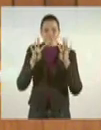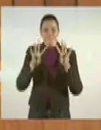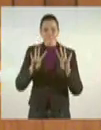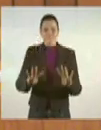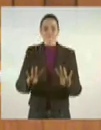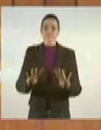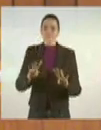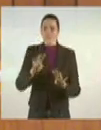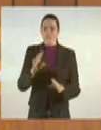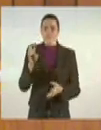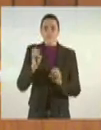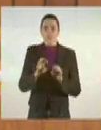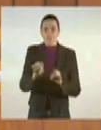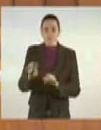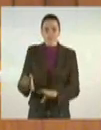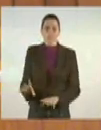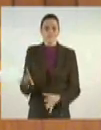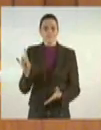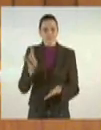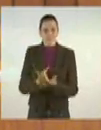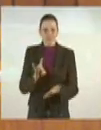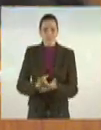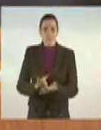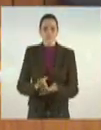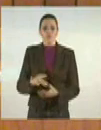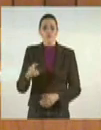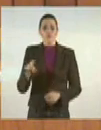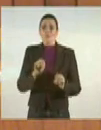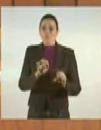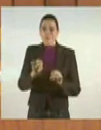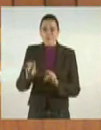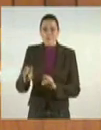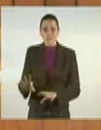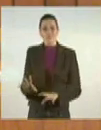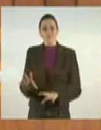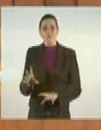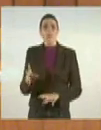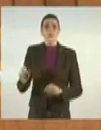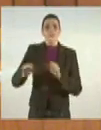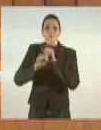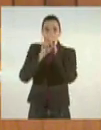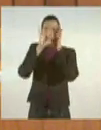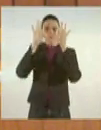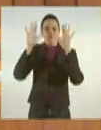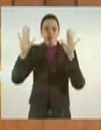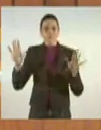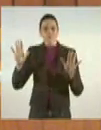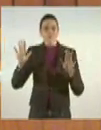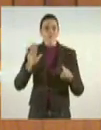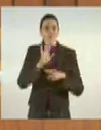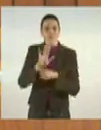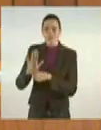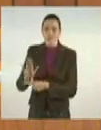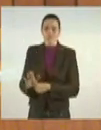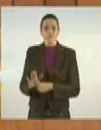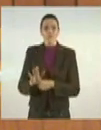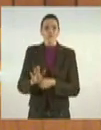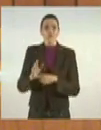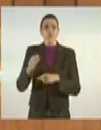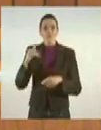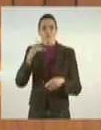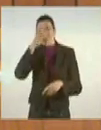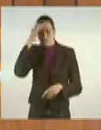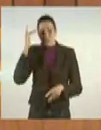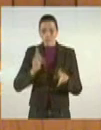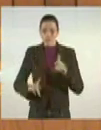comungamos e acreditamos que a educação é o único meio de transformar a sociedade e de dar oportunidades iguais tirar um jovem